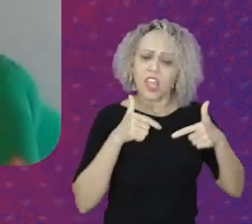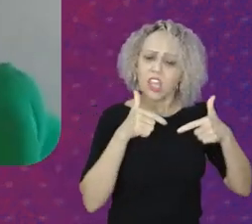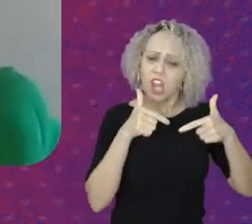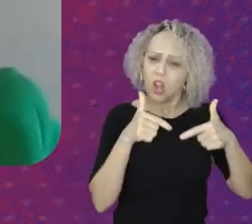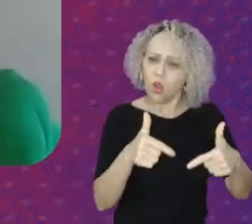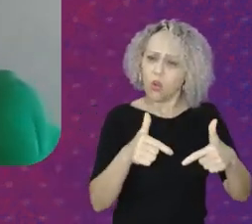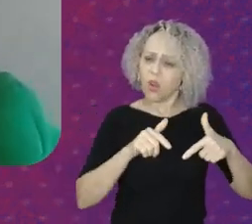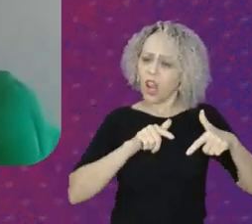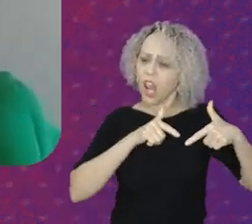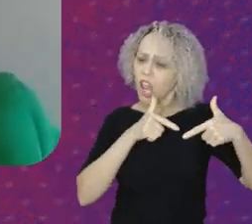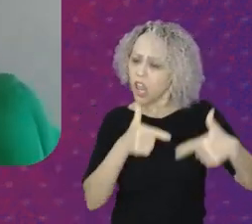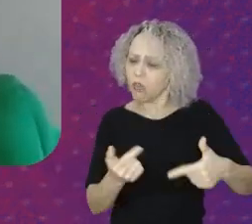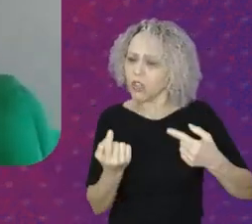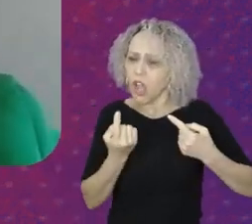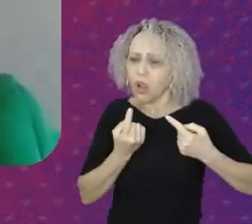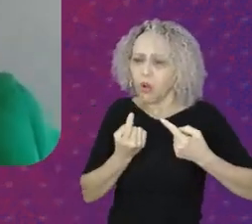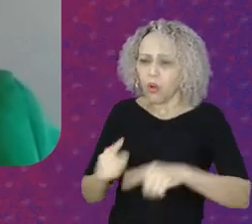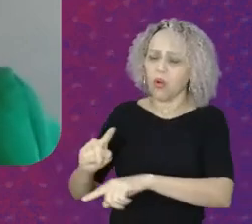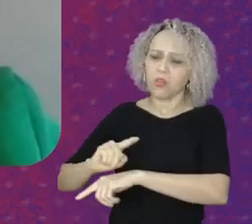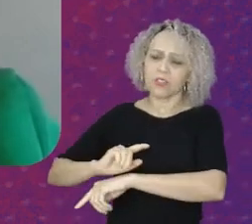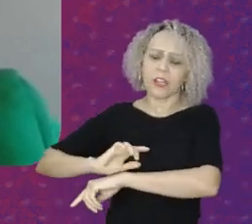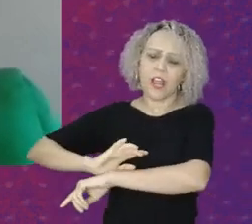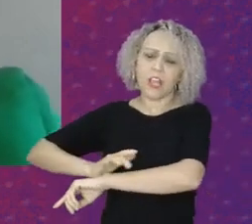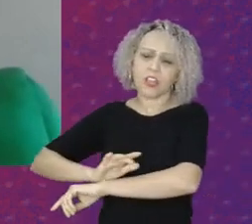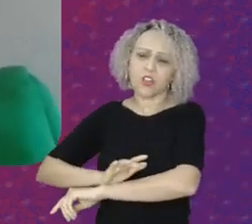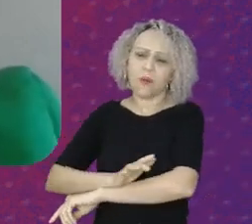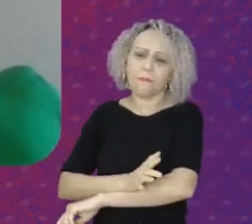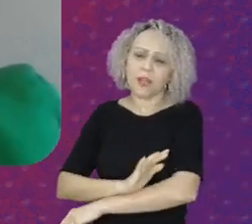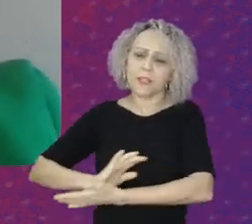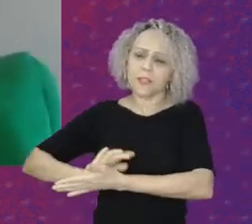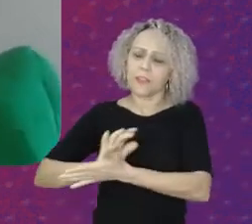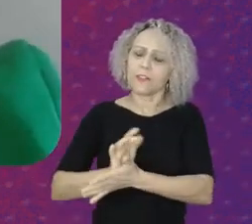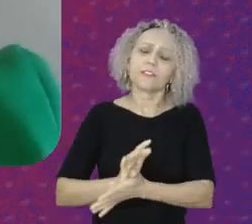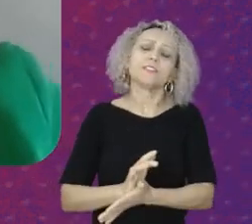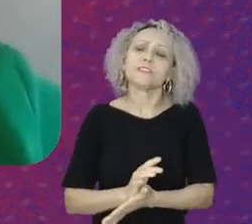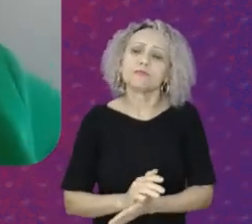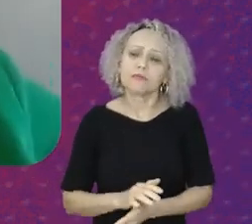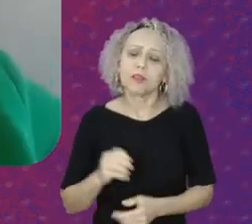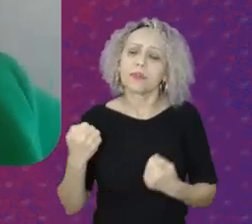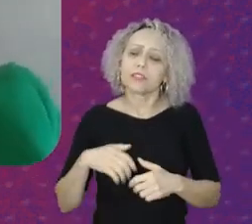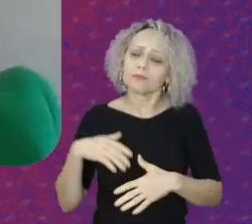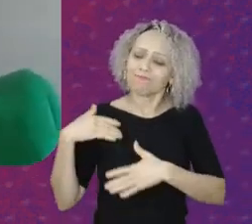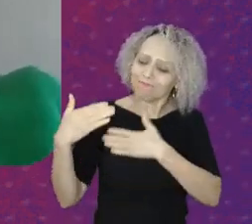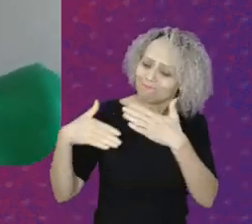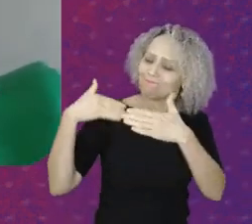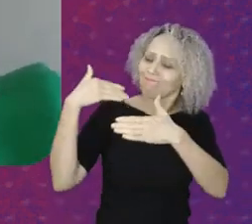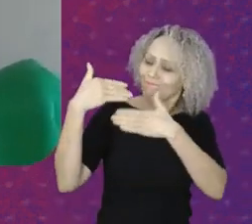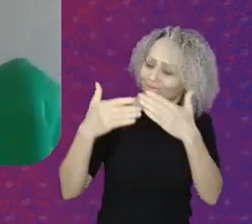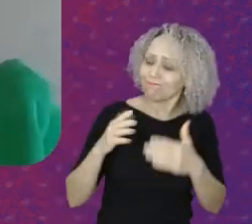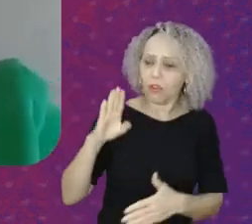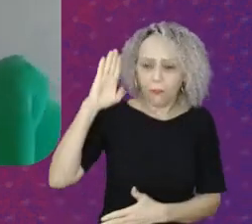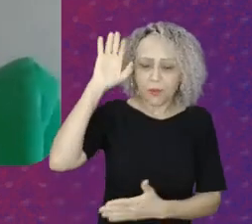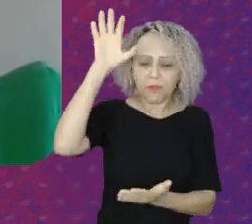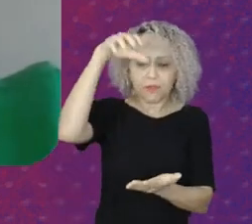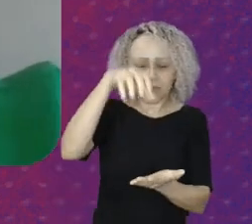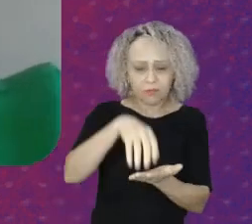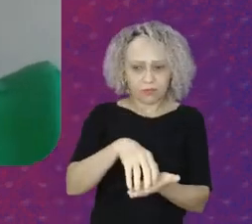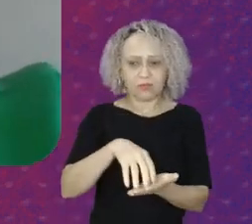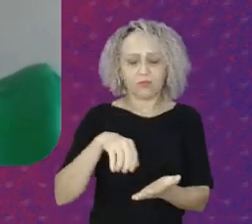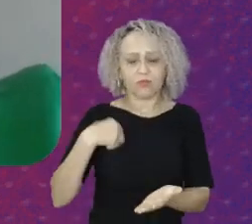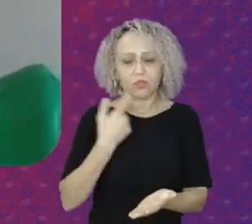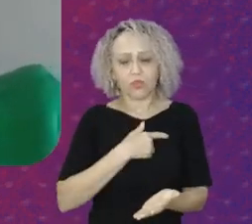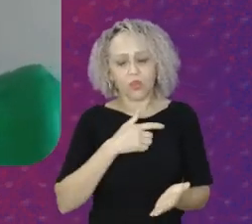luta emancipatória do nosso povo e tem sido cada vez mais uma agenda central do nosso governo.